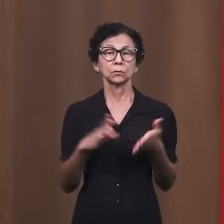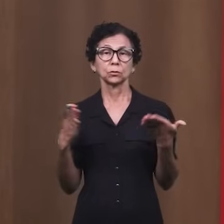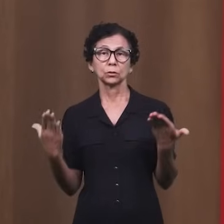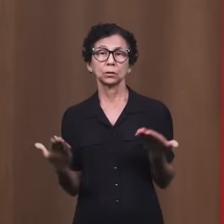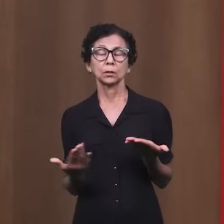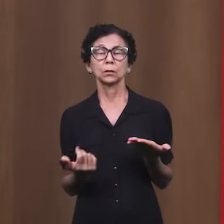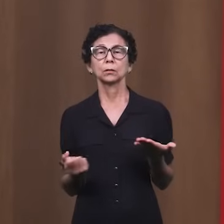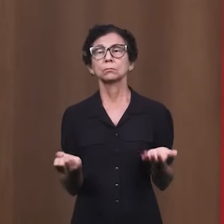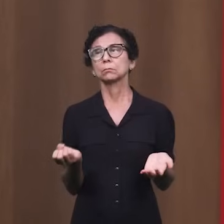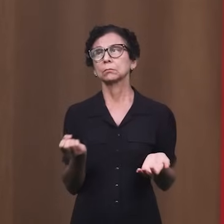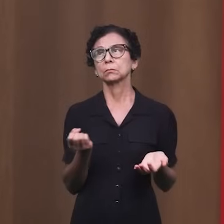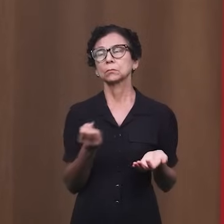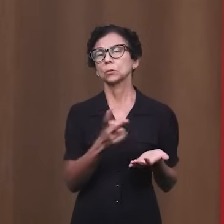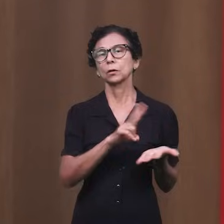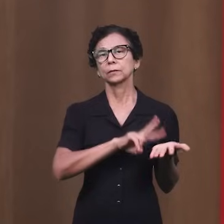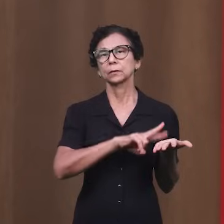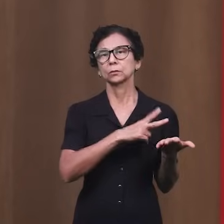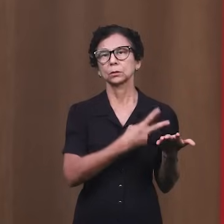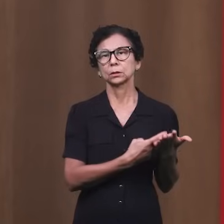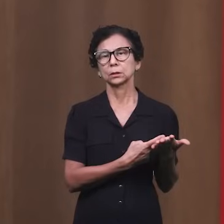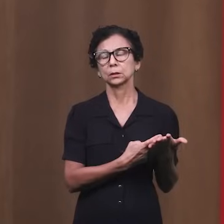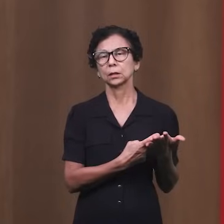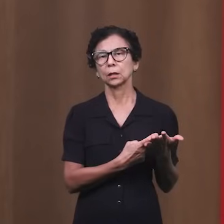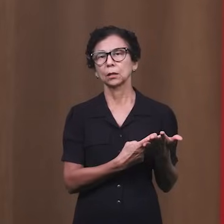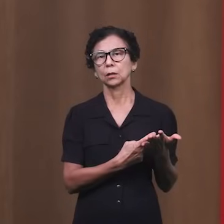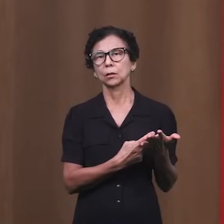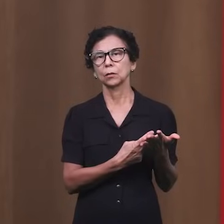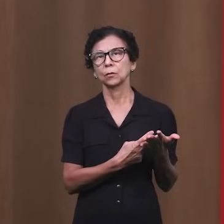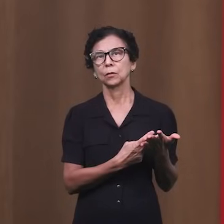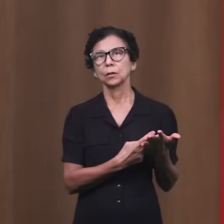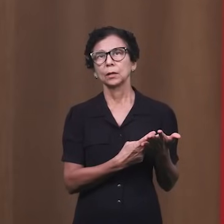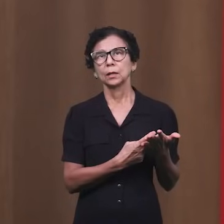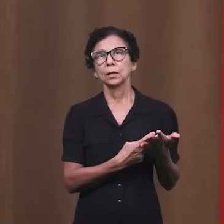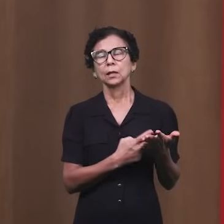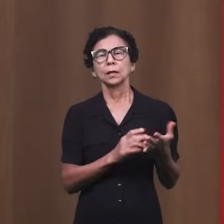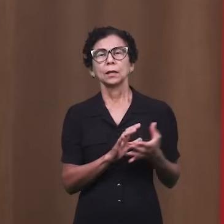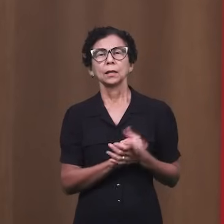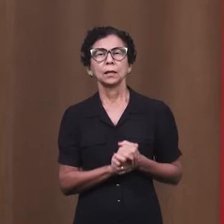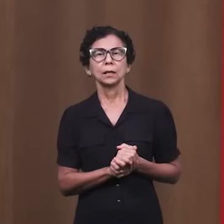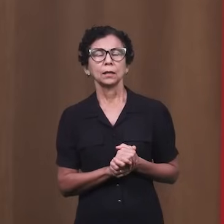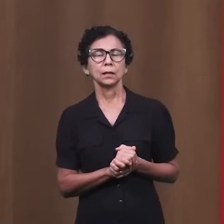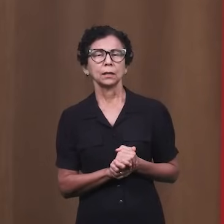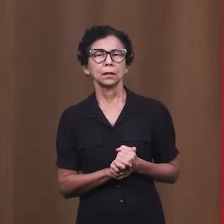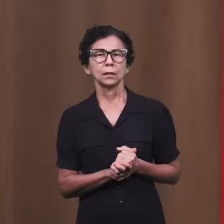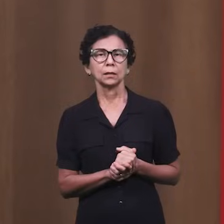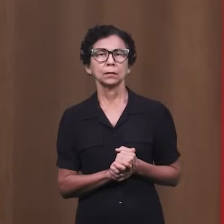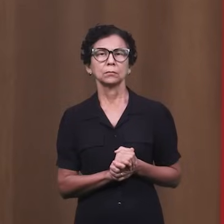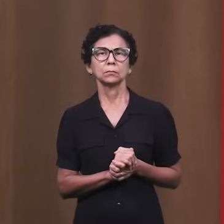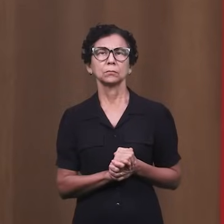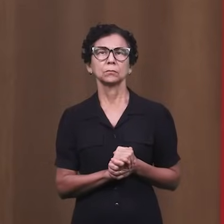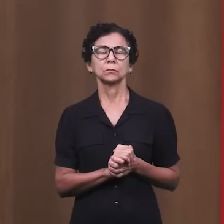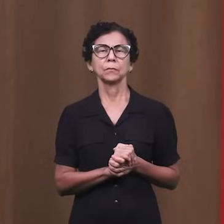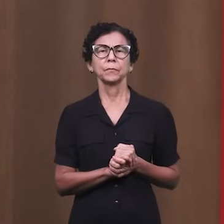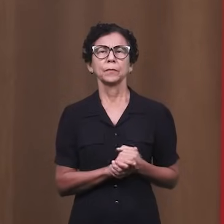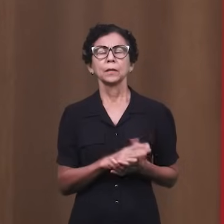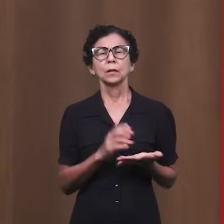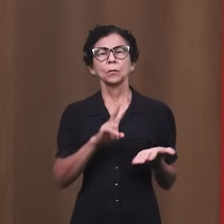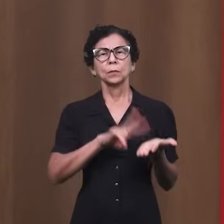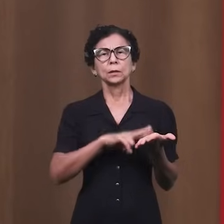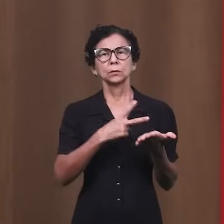nova versão internacional tem a NT e nth HL nova tradução